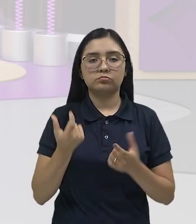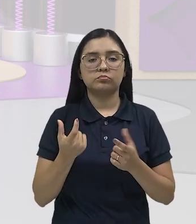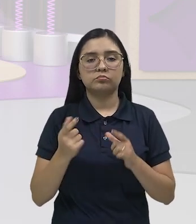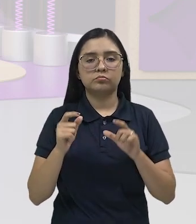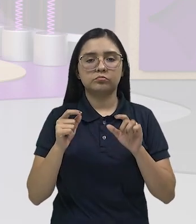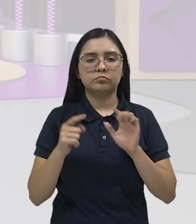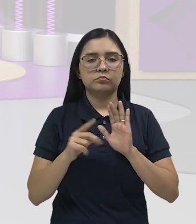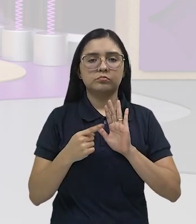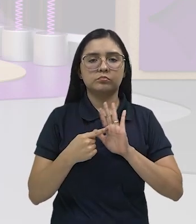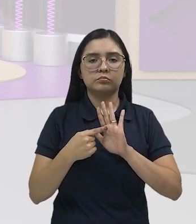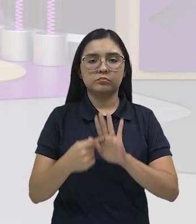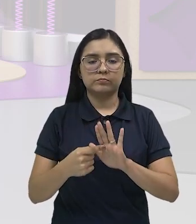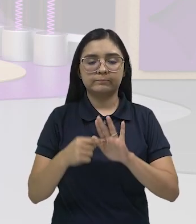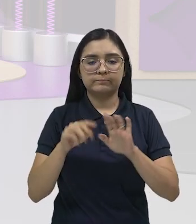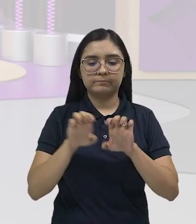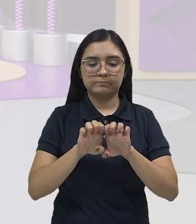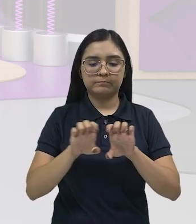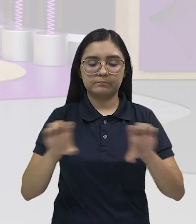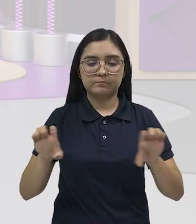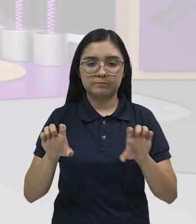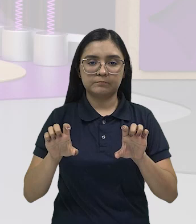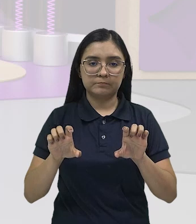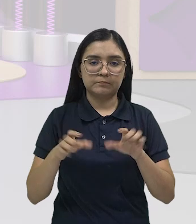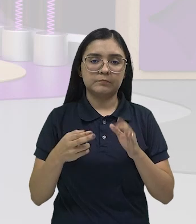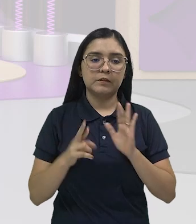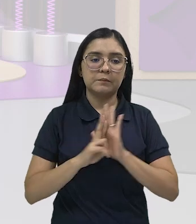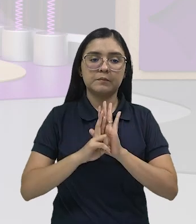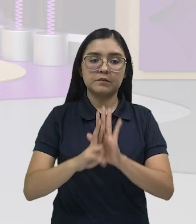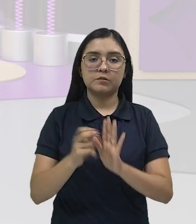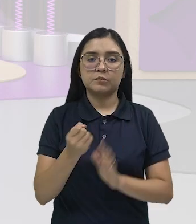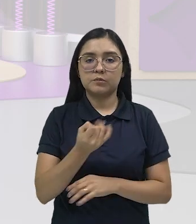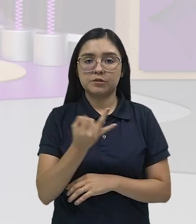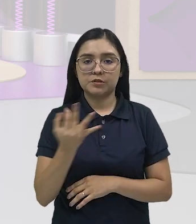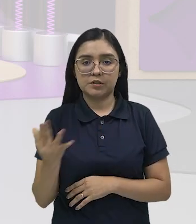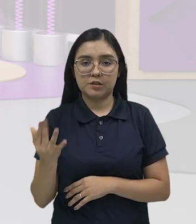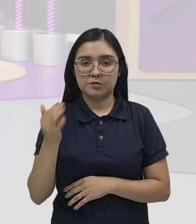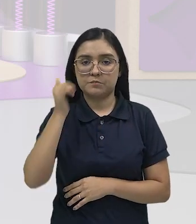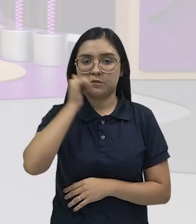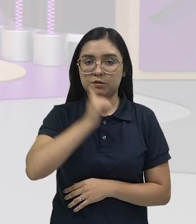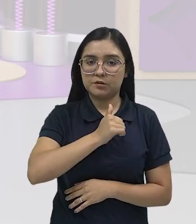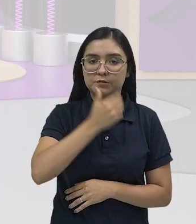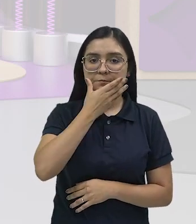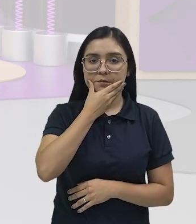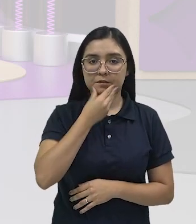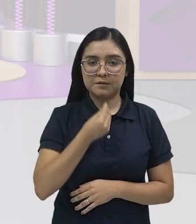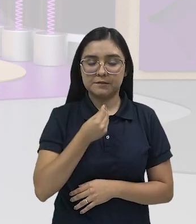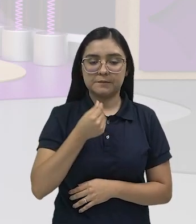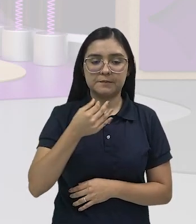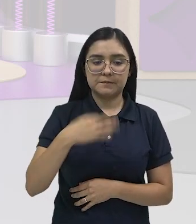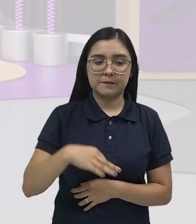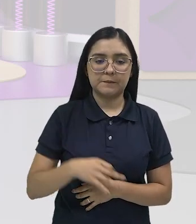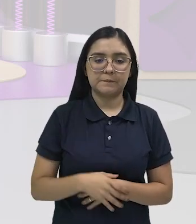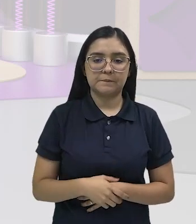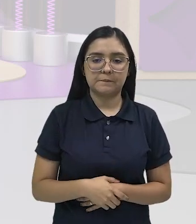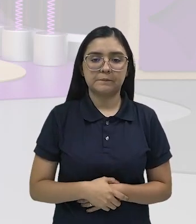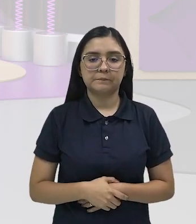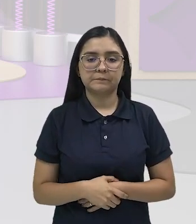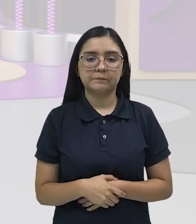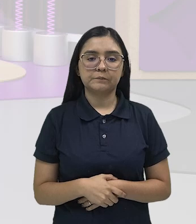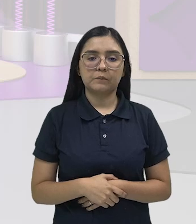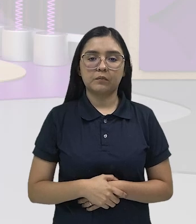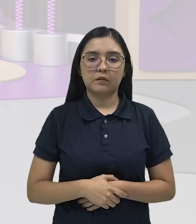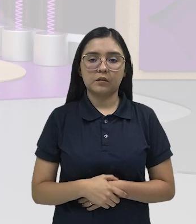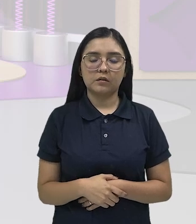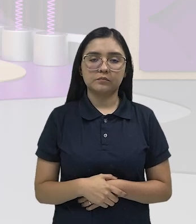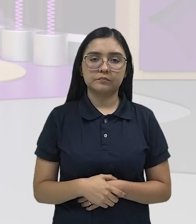equações que represente a quantidade de meninos e meninas. Beleza? De forma análoga.